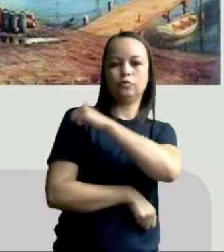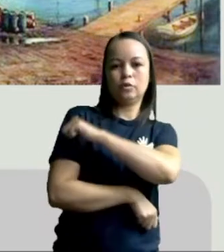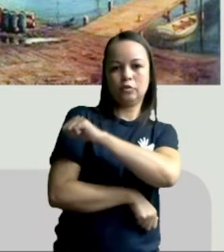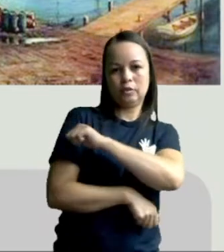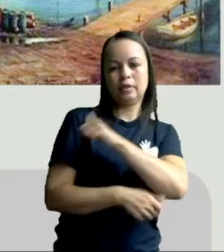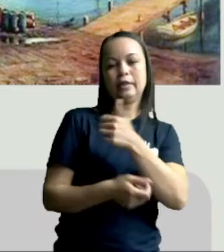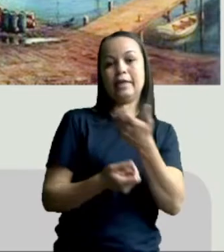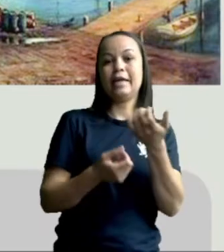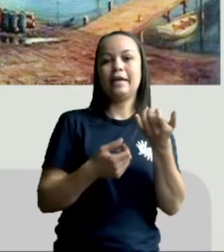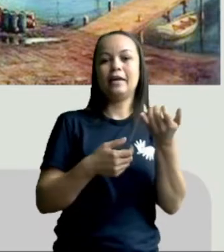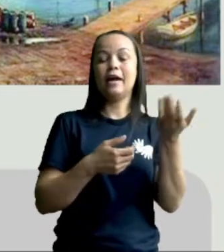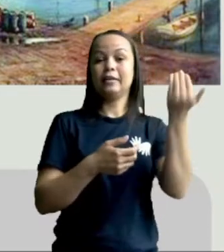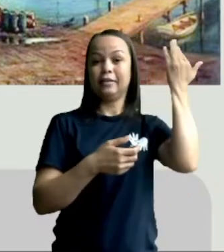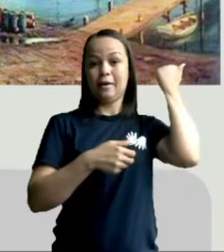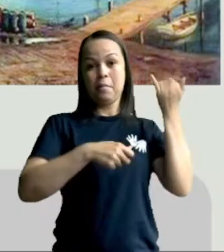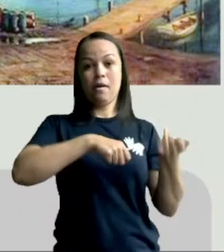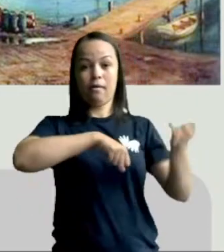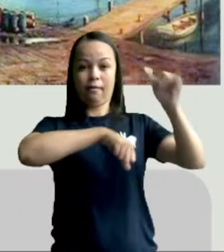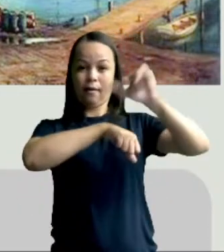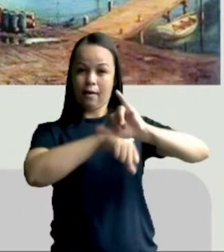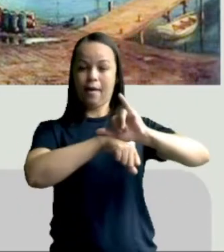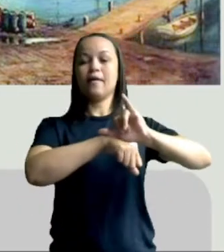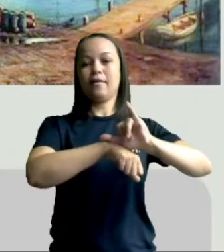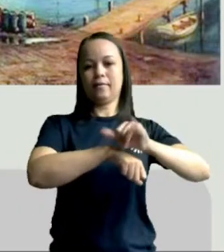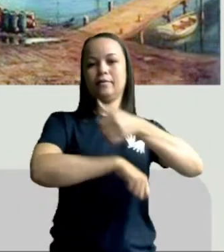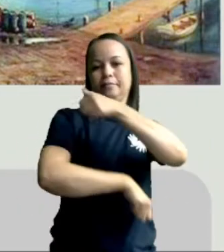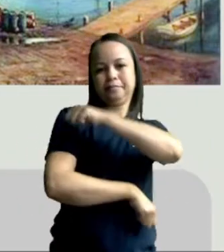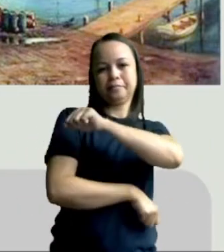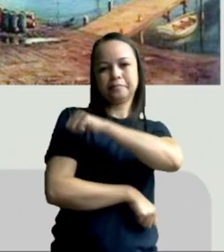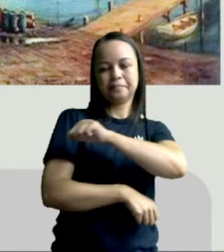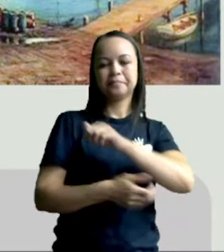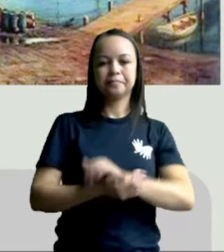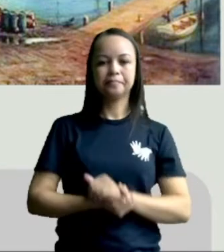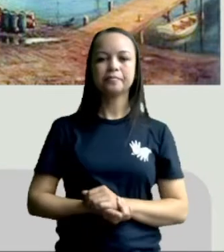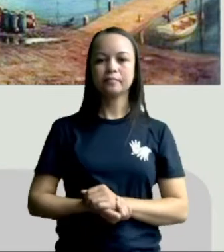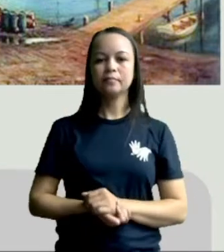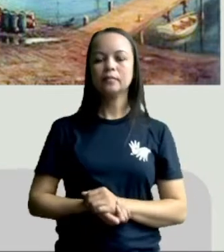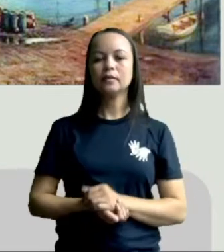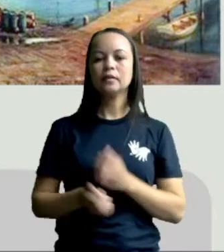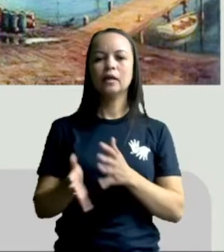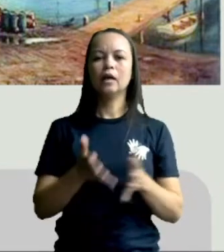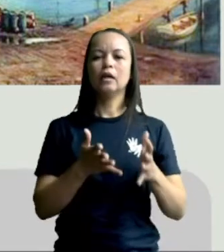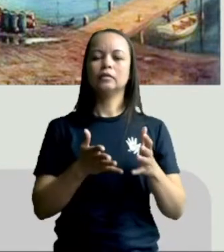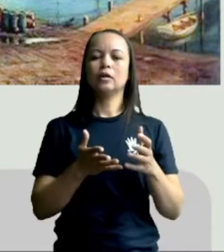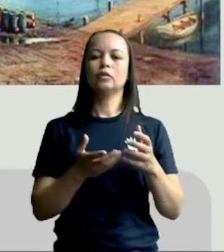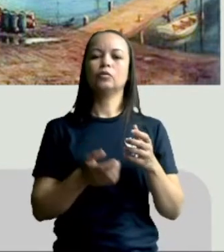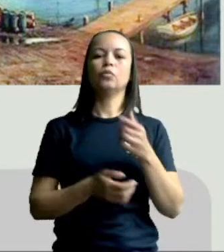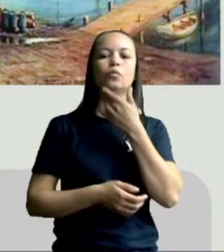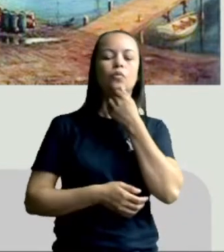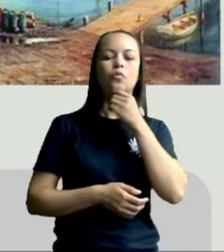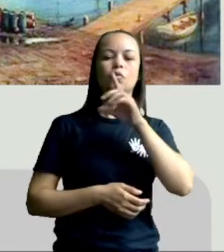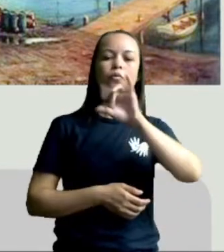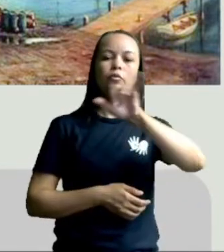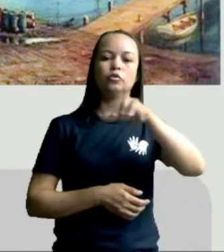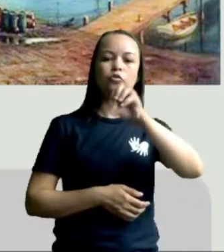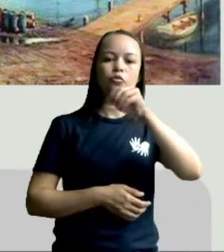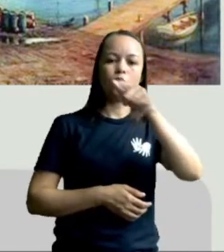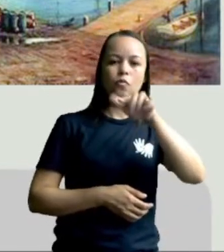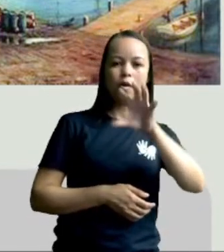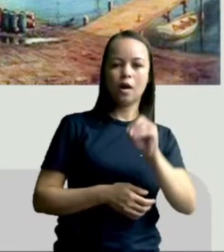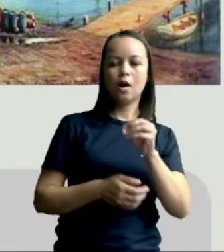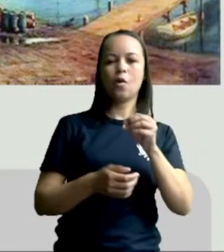Brasil, naquela época, tá? O Rio de Janeiro. Por meio de Dom João VI, também foram tomadas medidas que permitiram